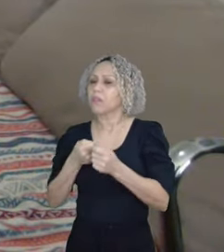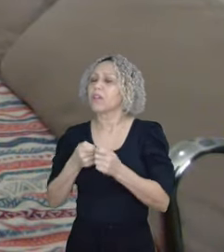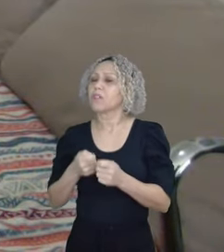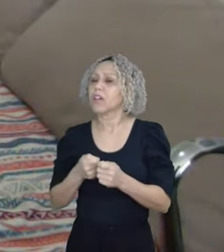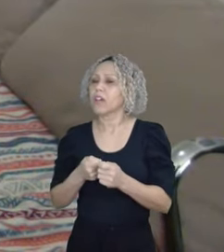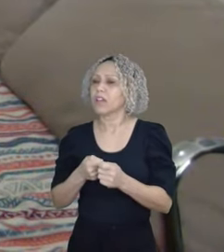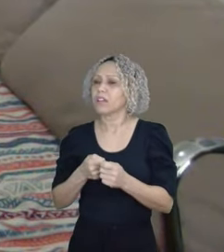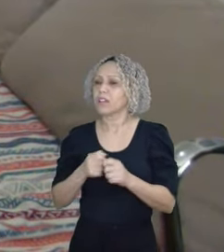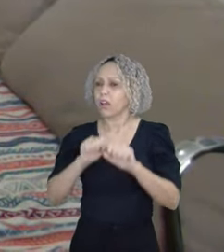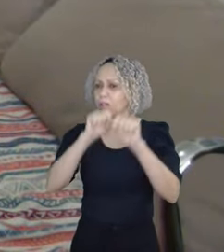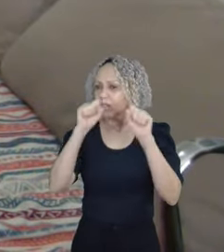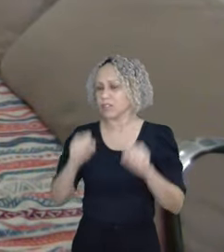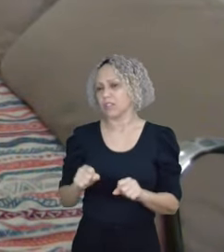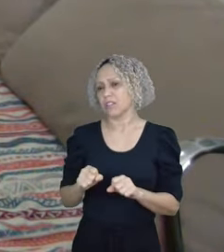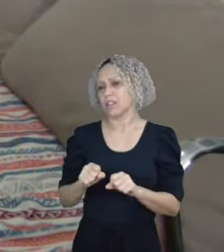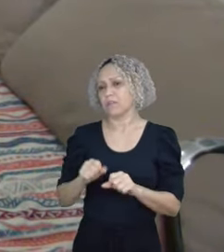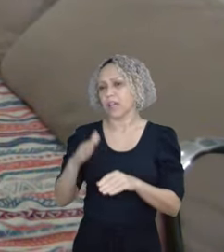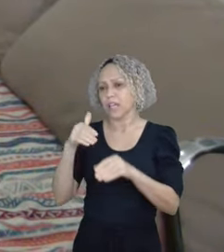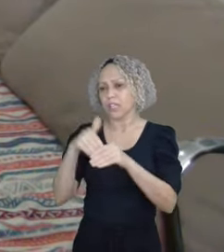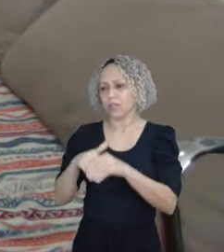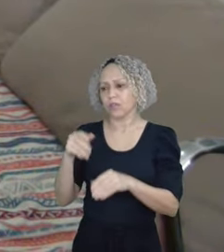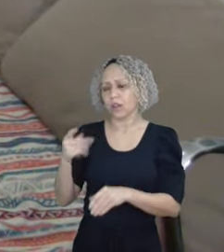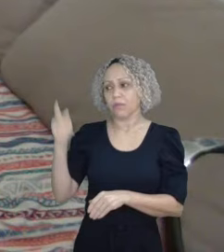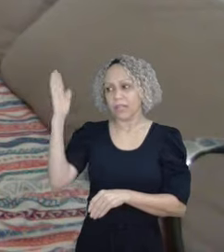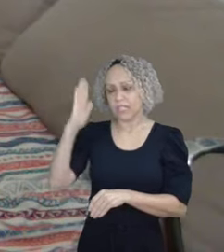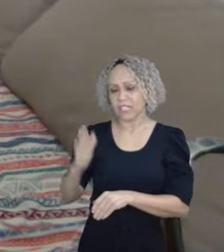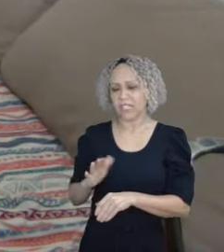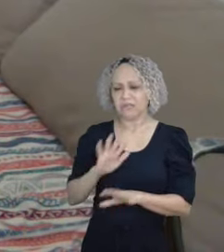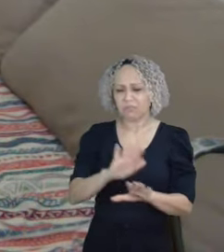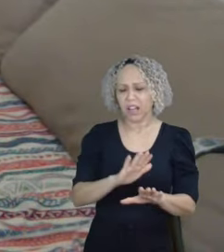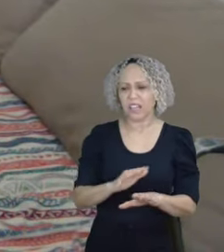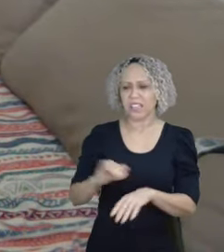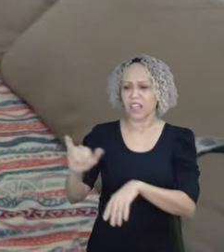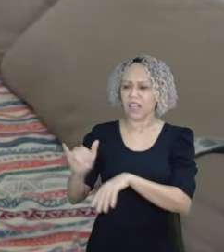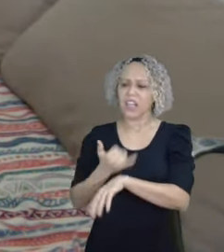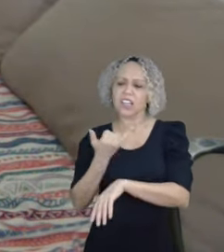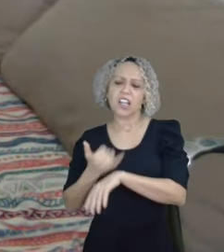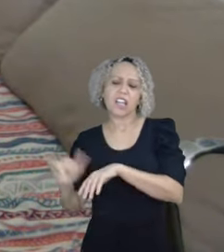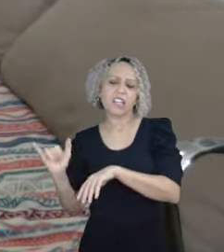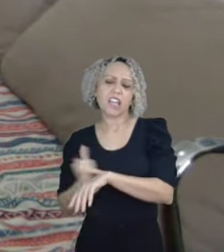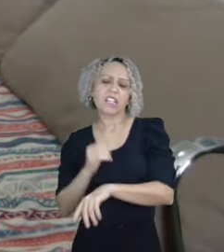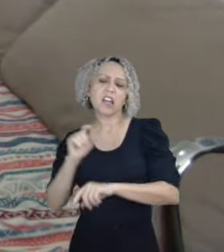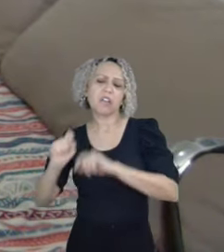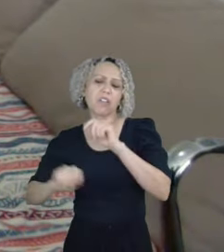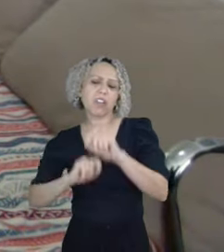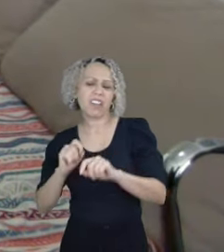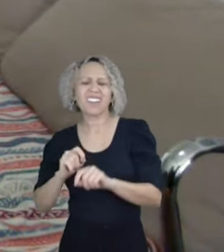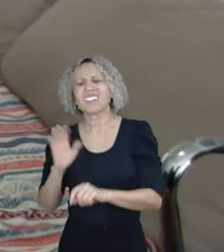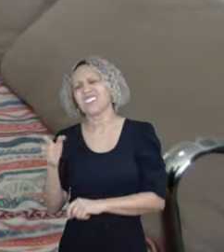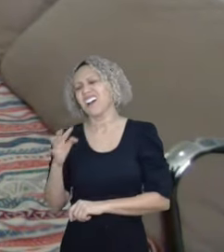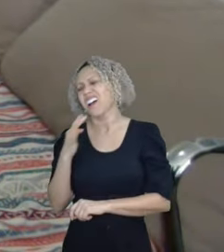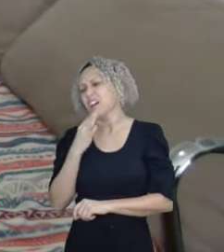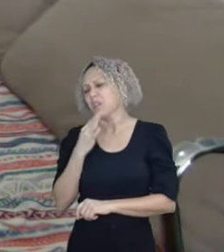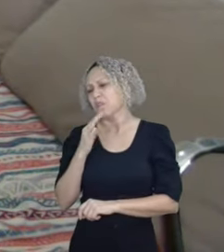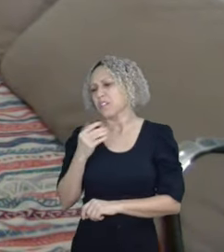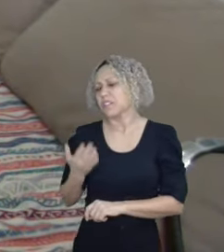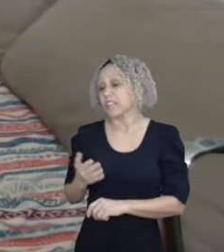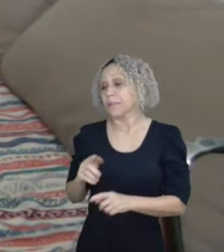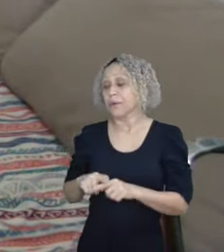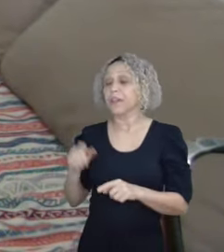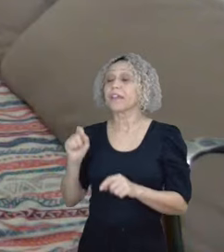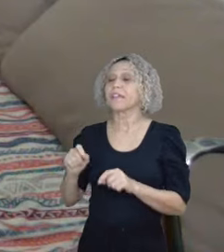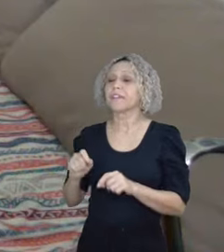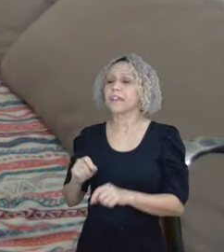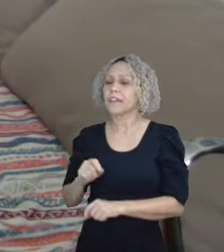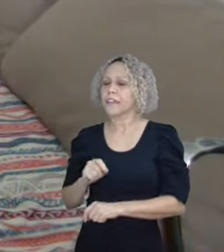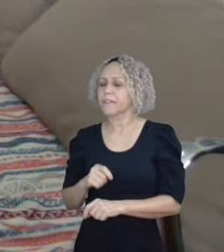conhece, ela é muito manjada, porque quando ele faz isso, ele agita a matilha bolsonarista nas redes, né, que advogam